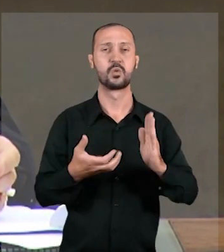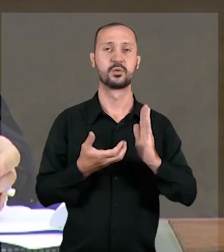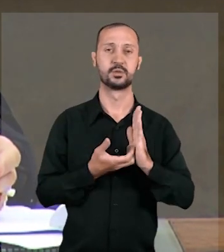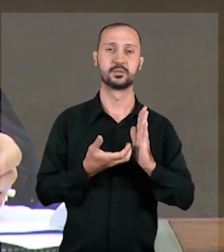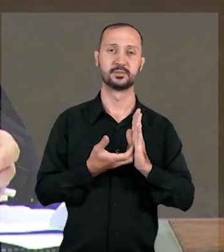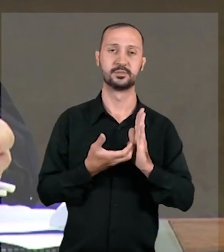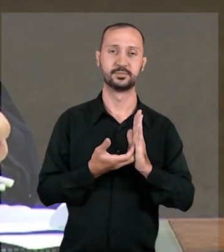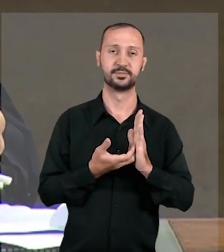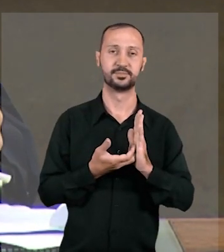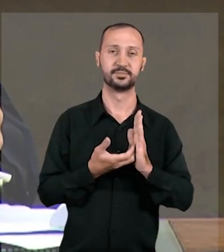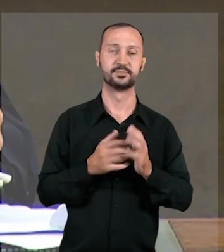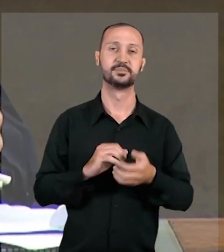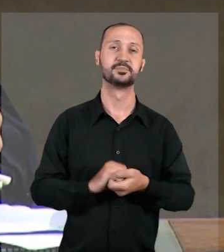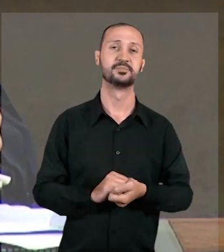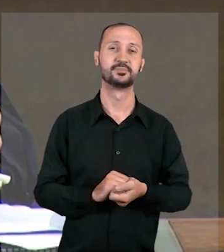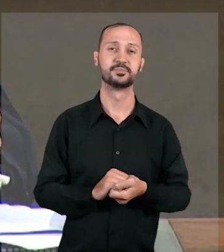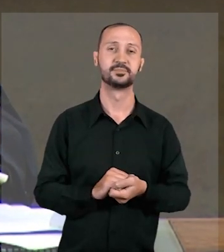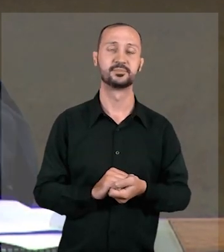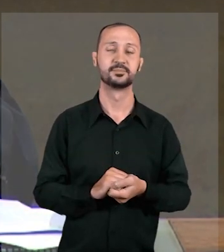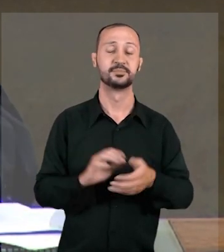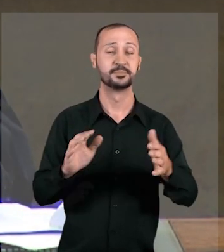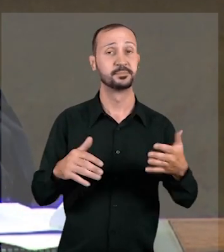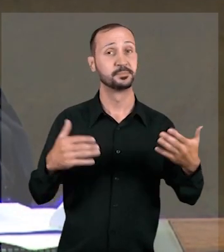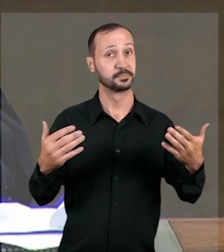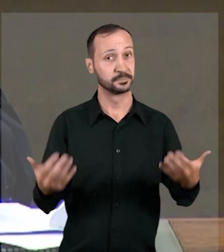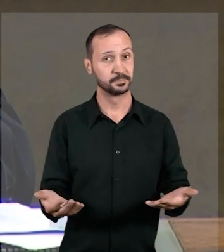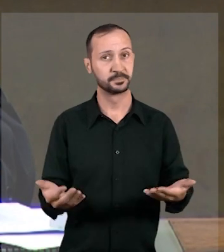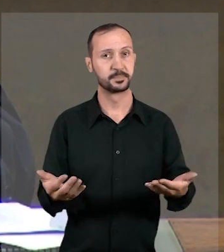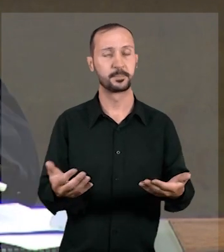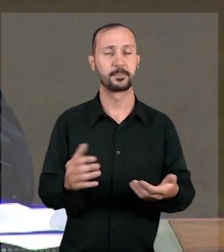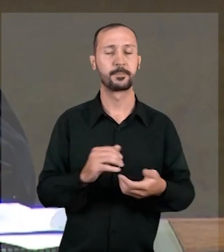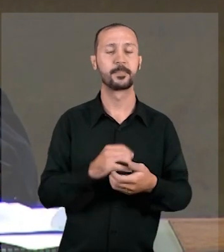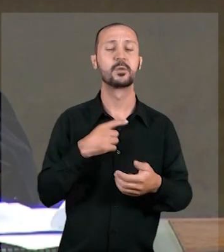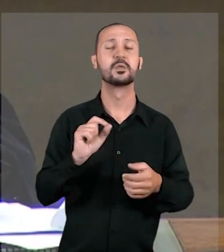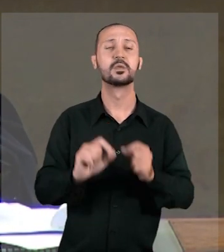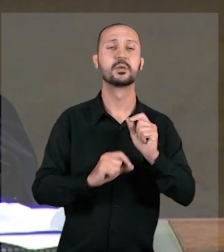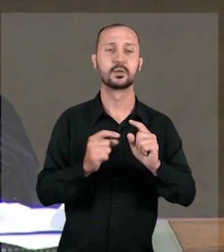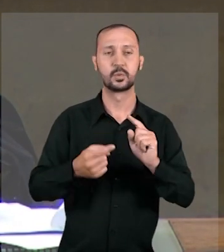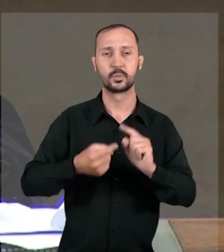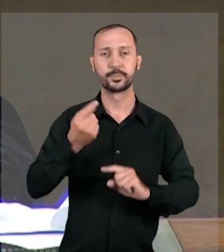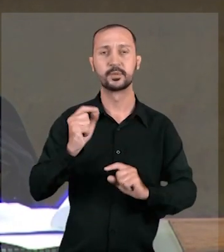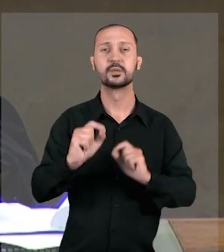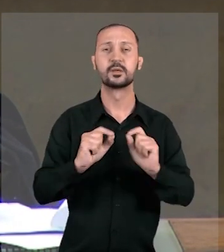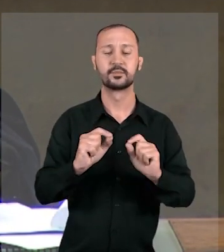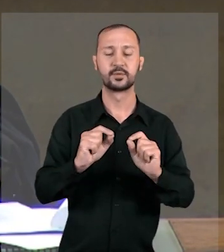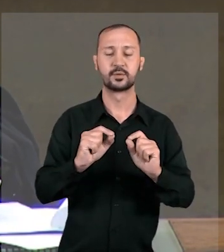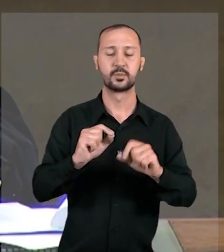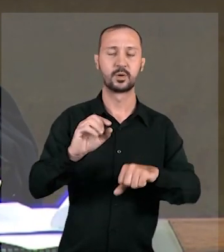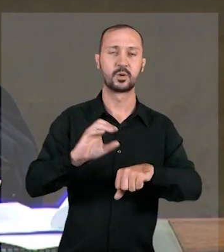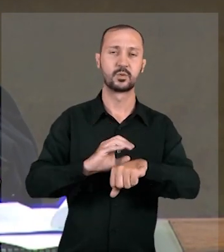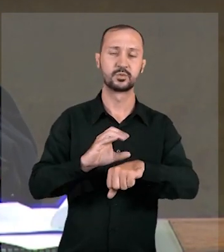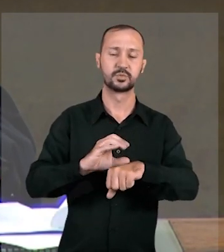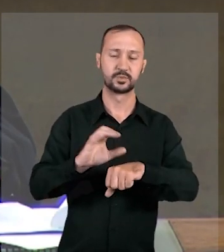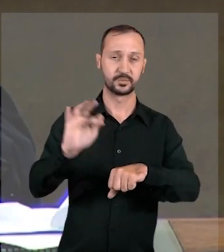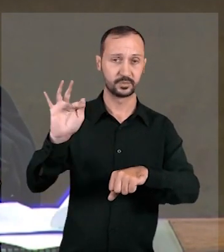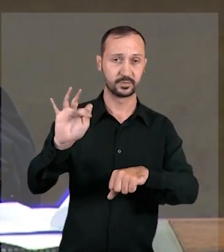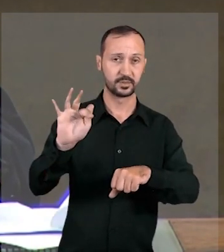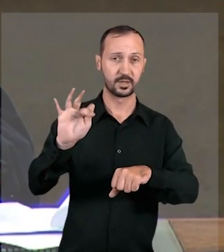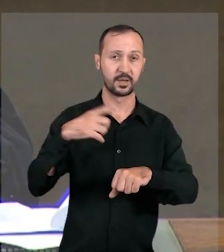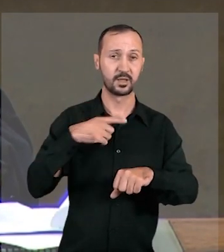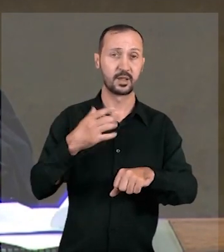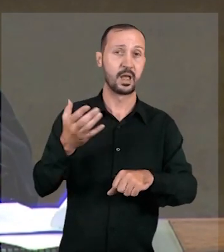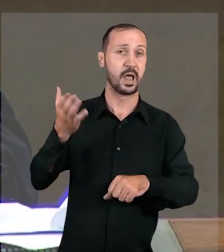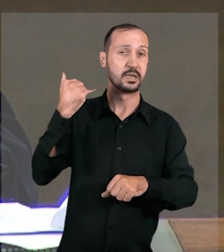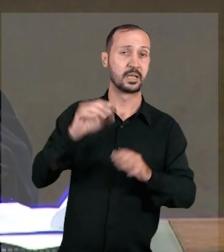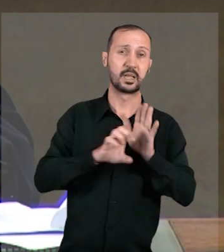Nacional. O que, no entanto, era incompatível com a Constituição era o financiamento no modelo